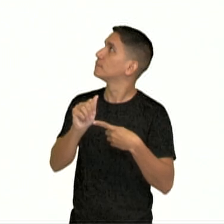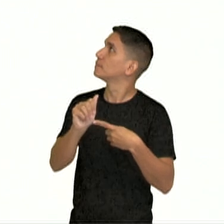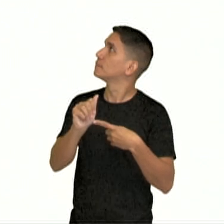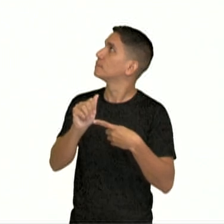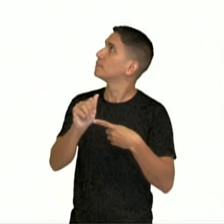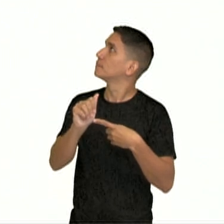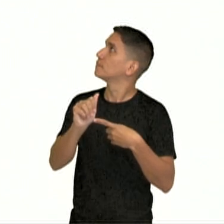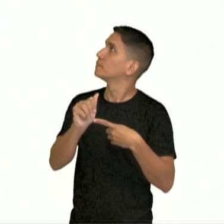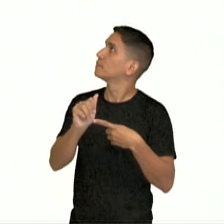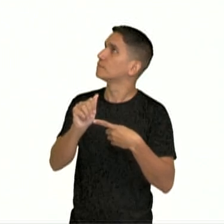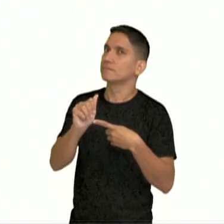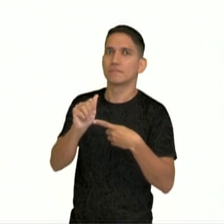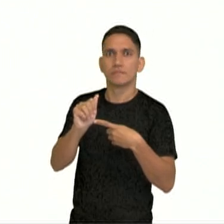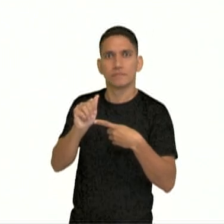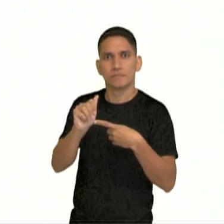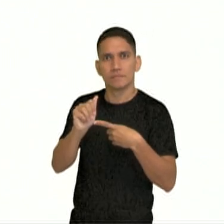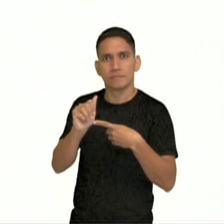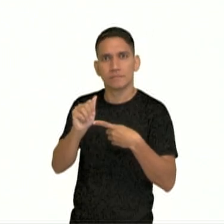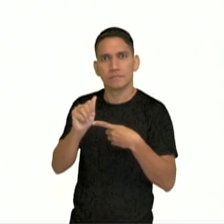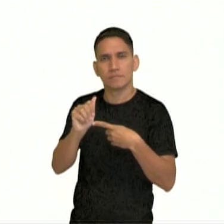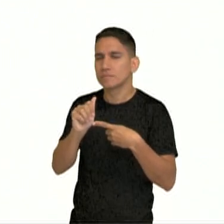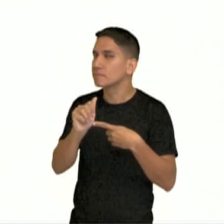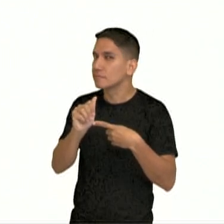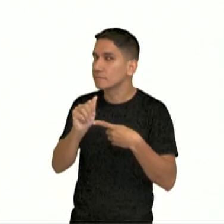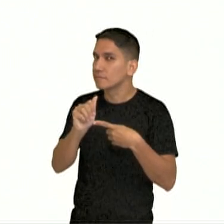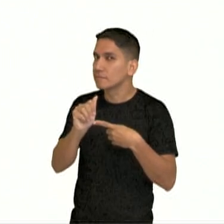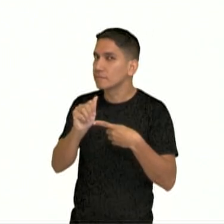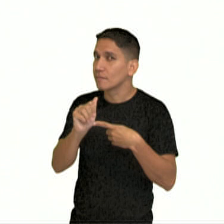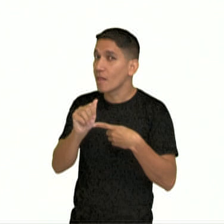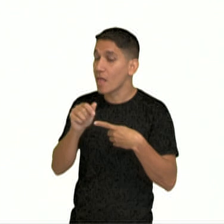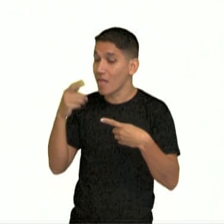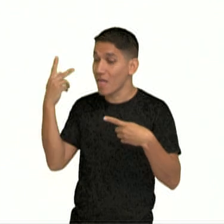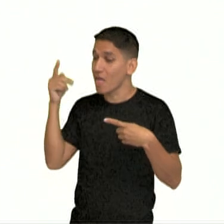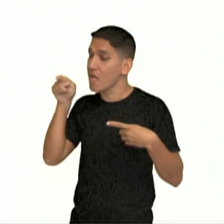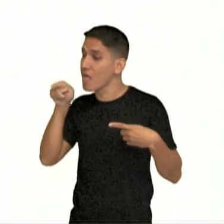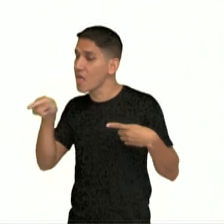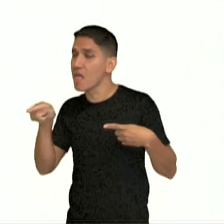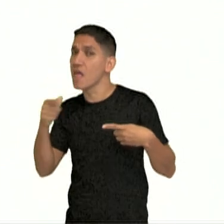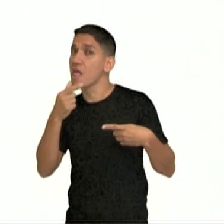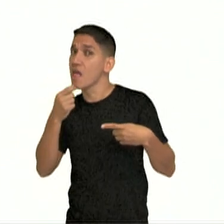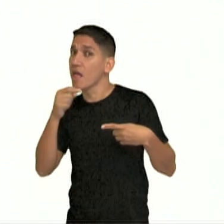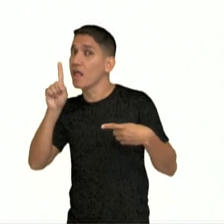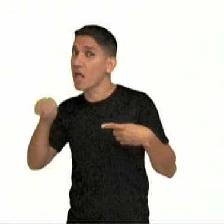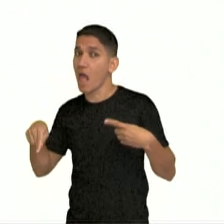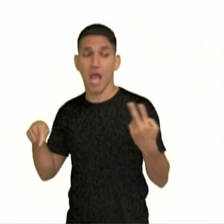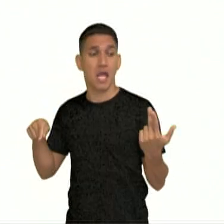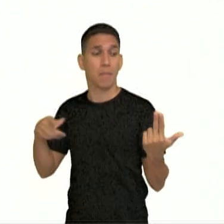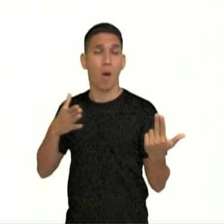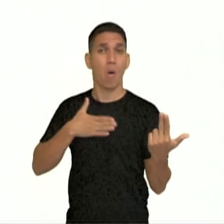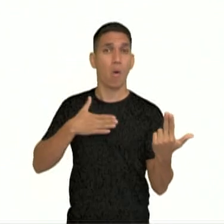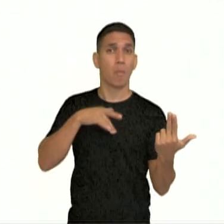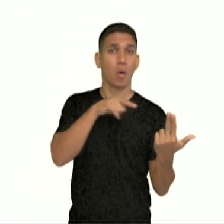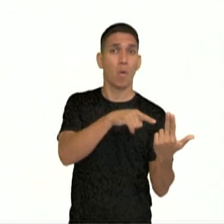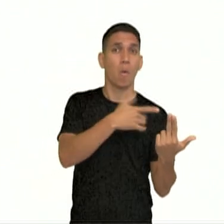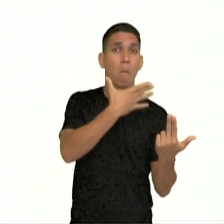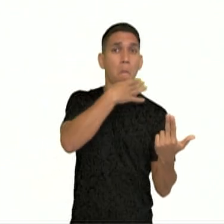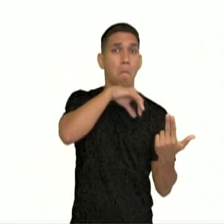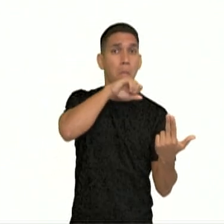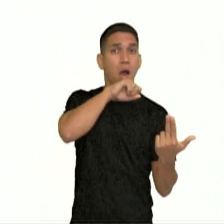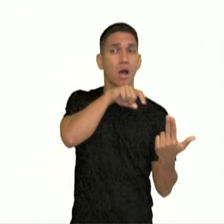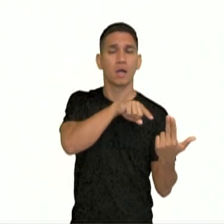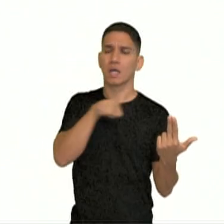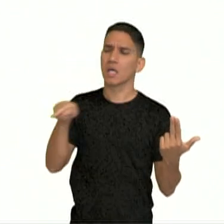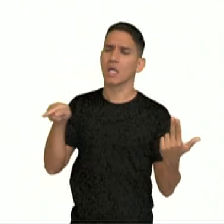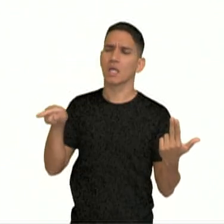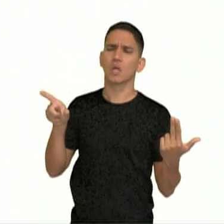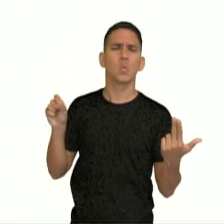daddy's brother. He is my... Ele é o irmão do meu pai. Quem é